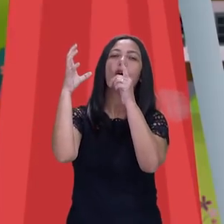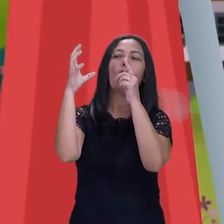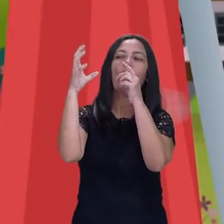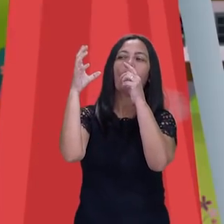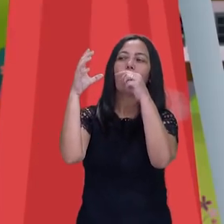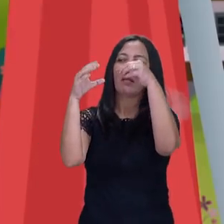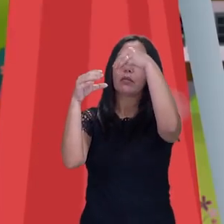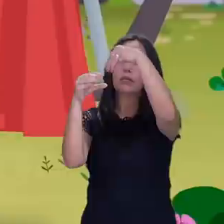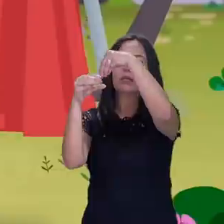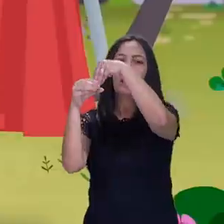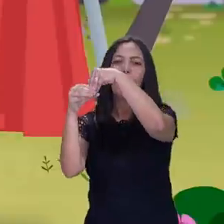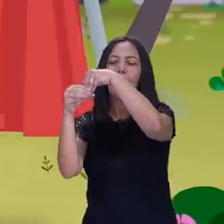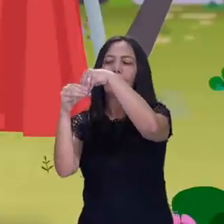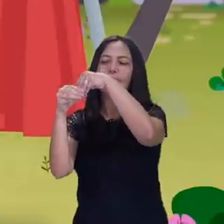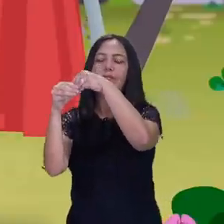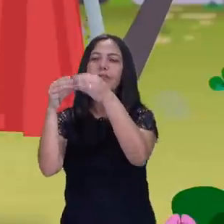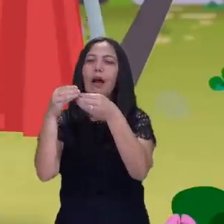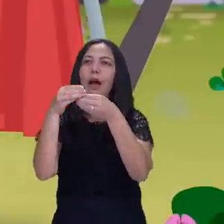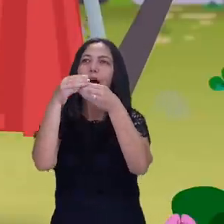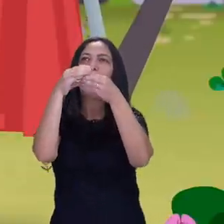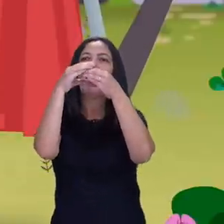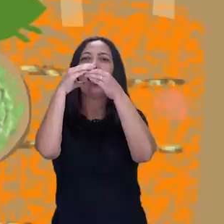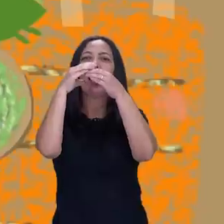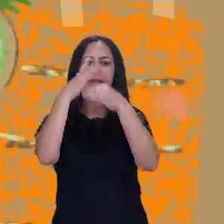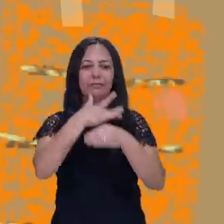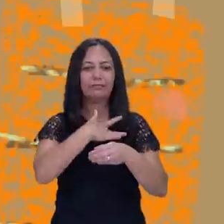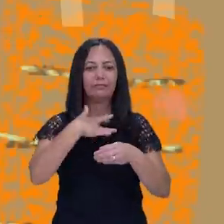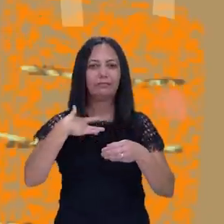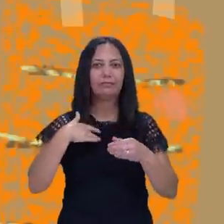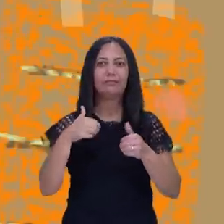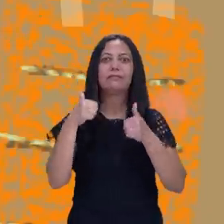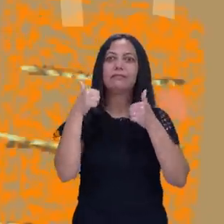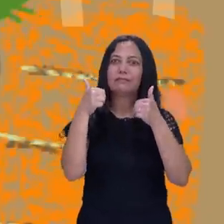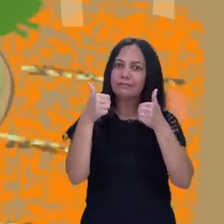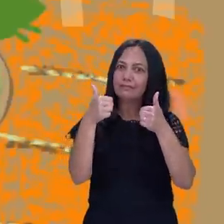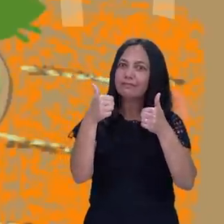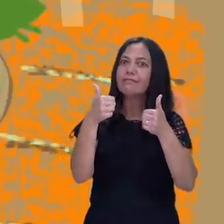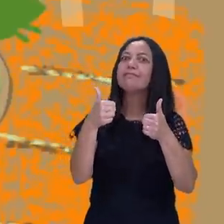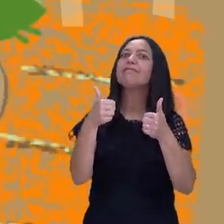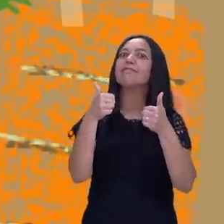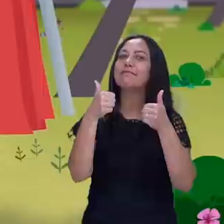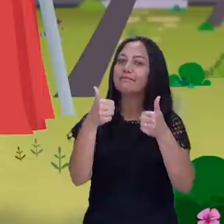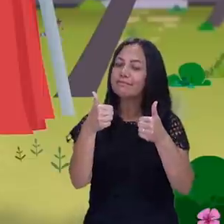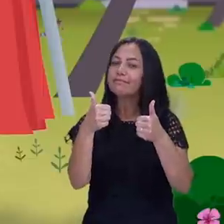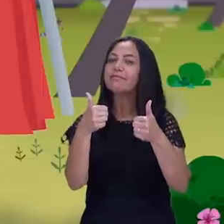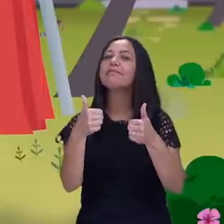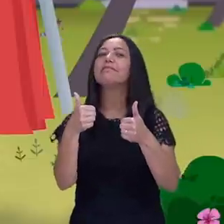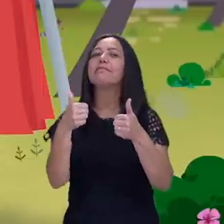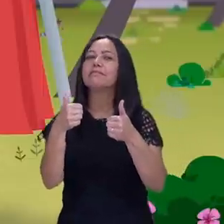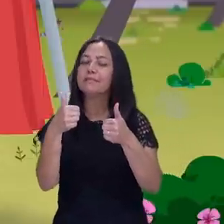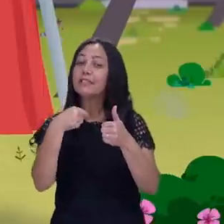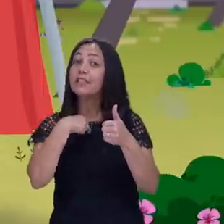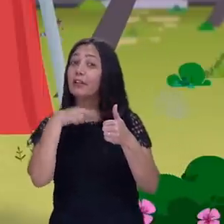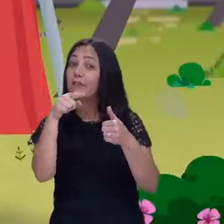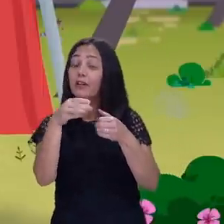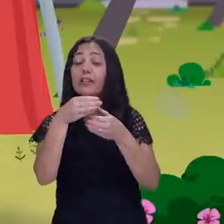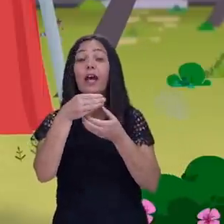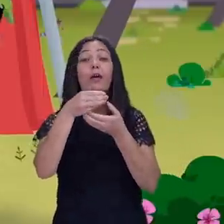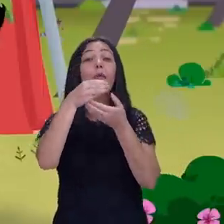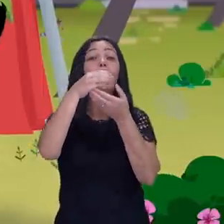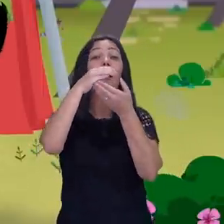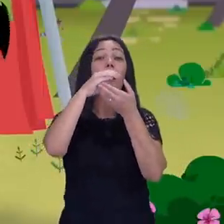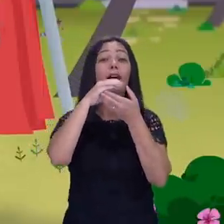dessa água nutritiva que a gente também desfruta. E